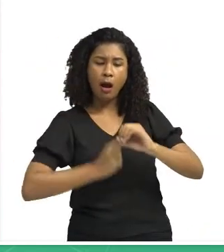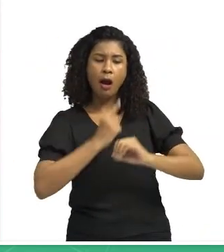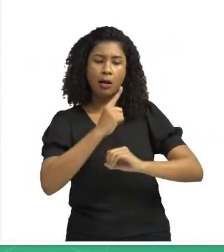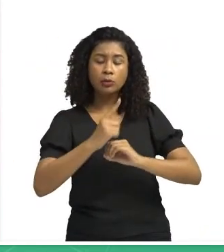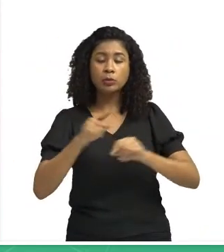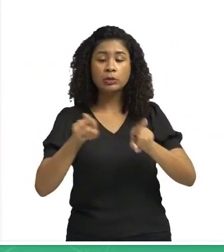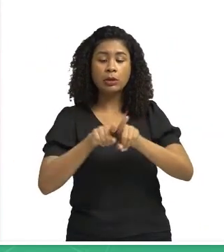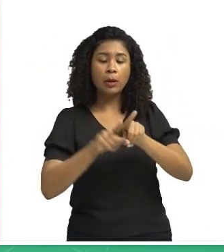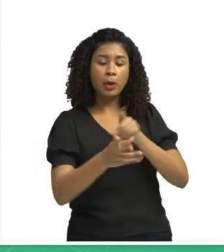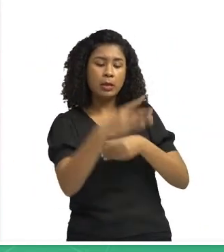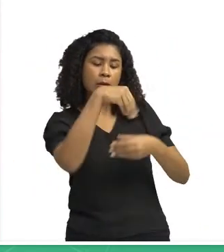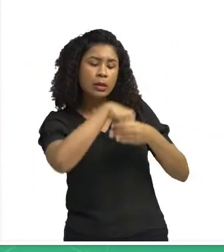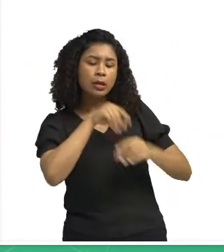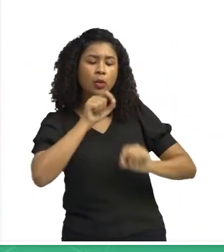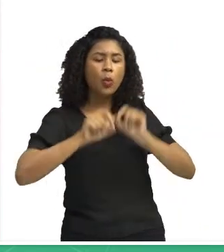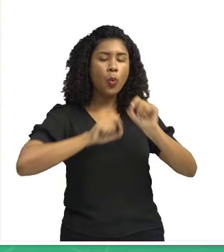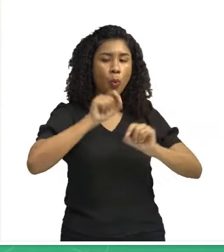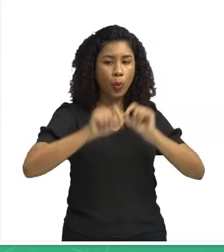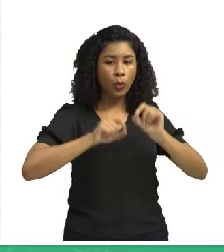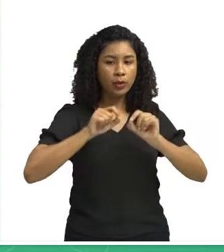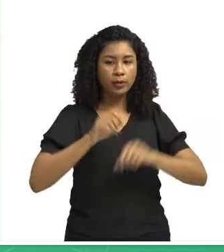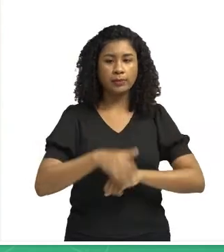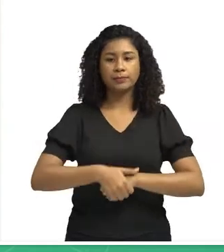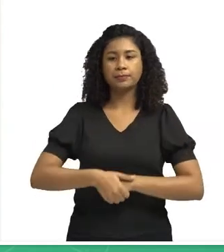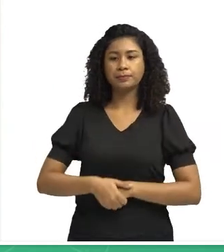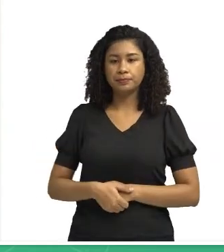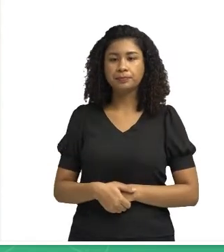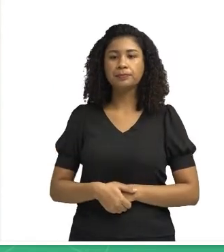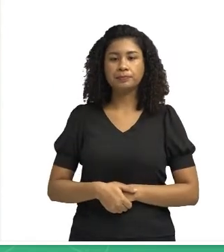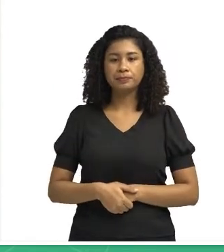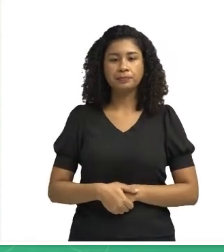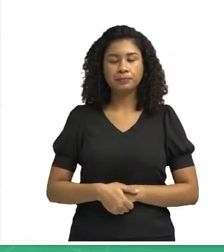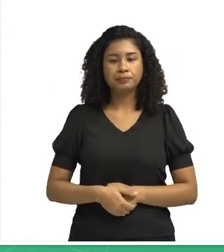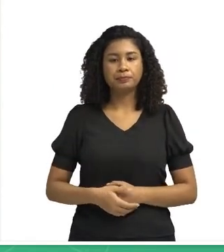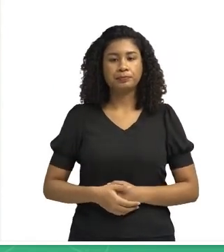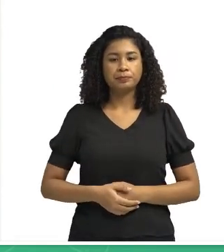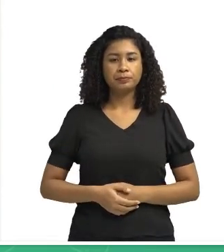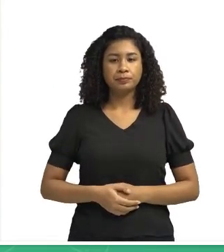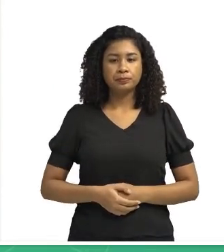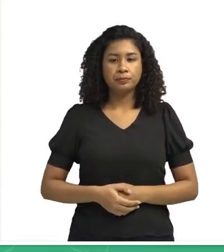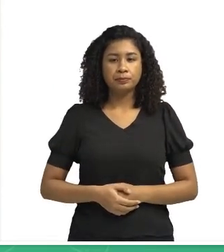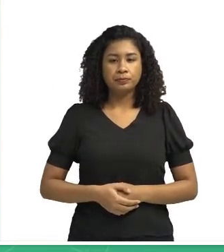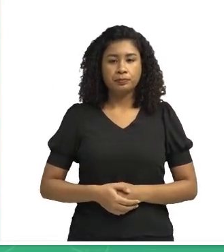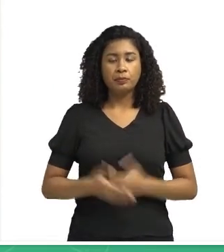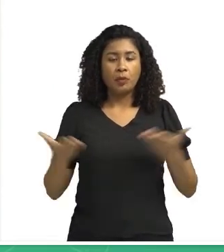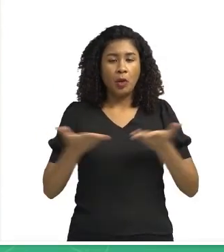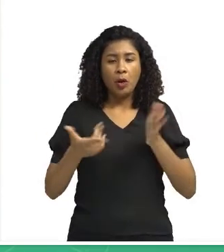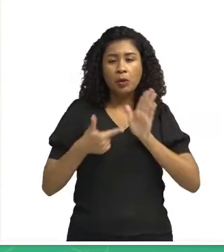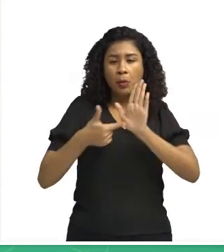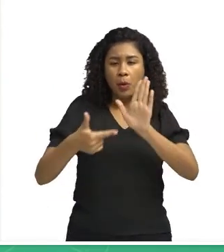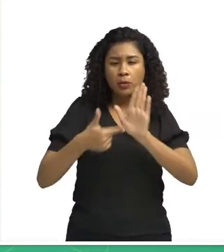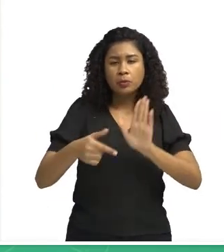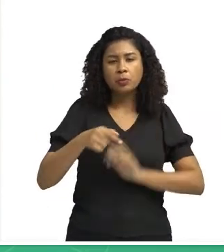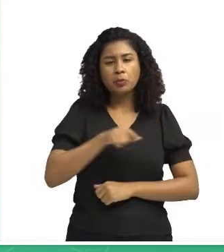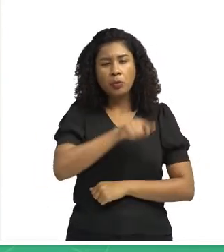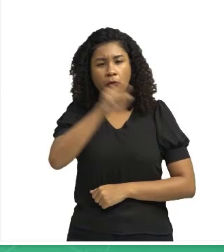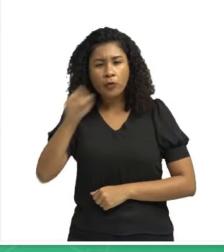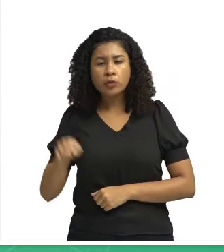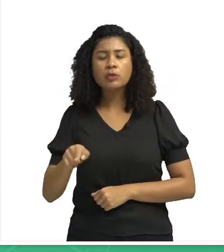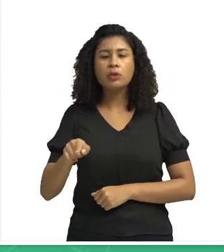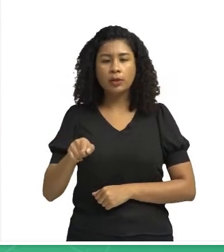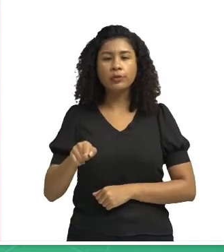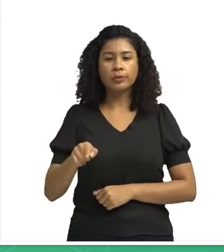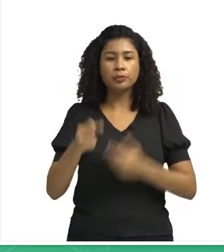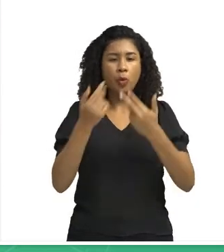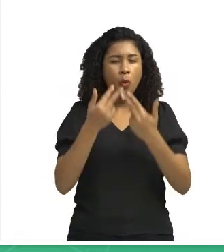composição. A cartela, ela vai trazer algumas contribuições da teoria atômica de Dalton, que foi